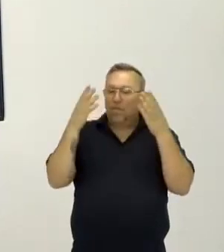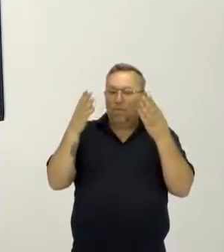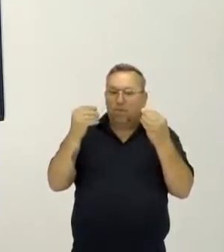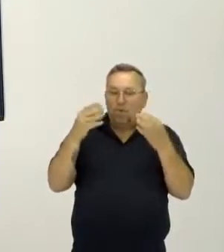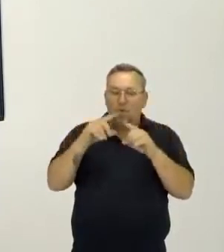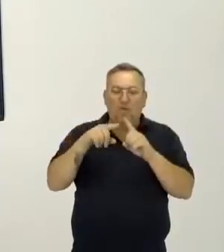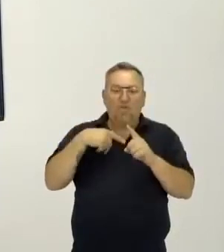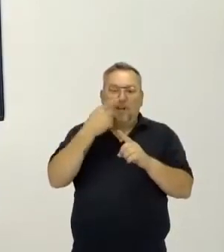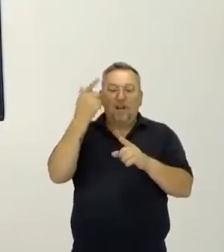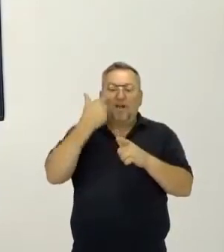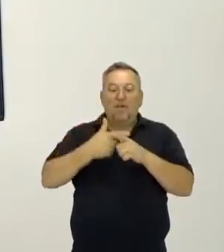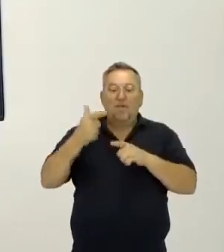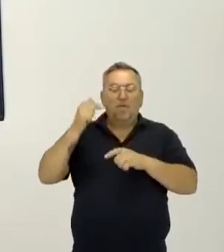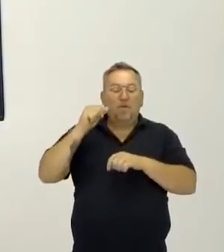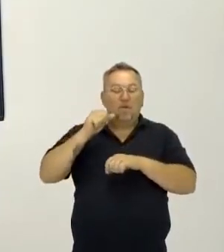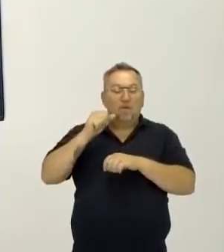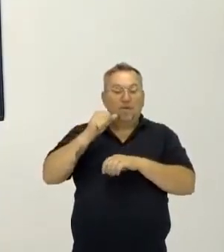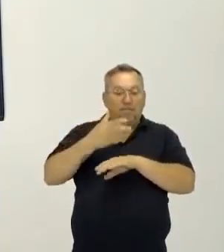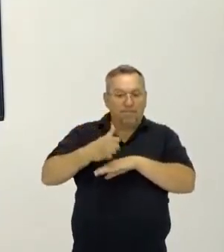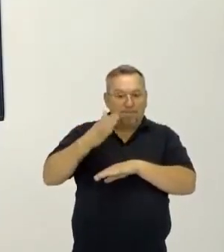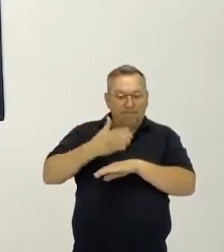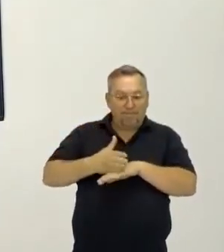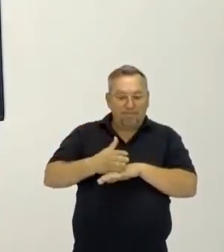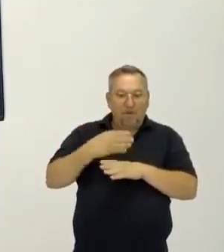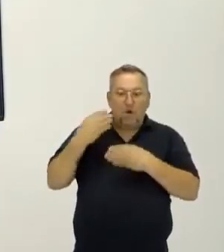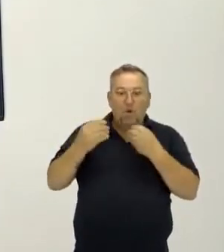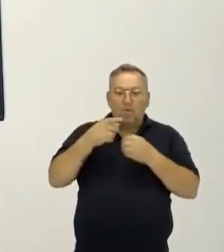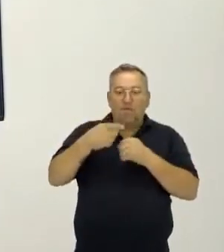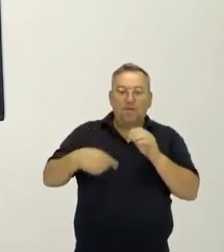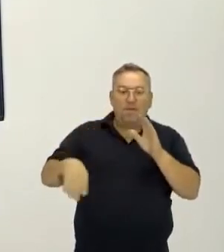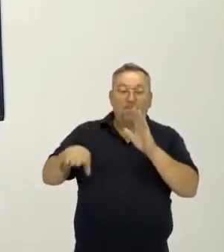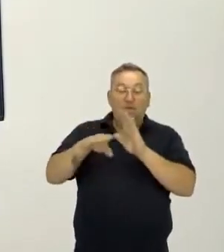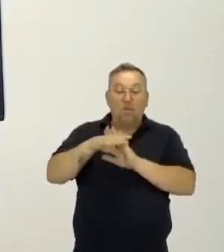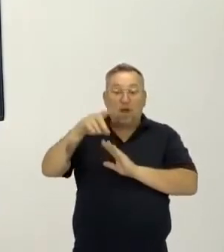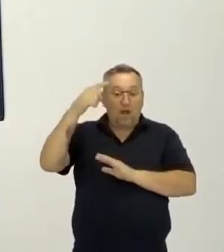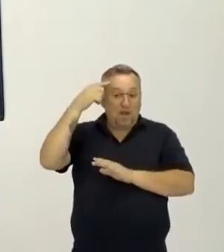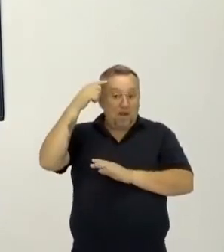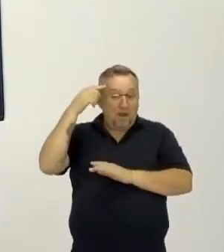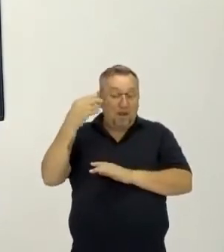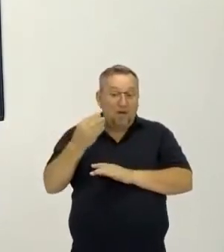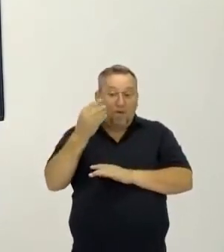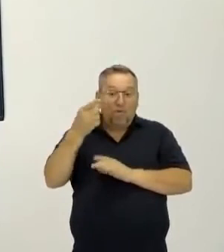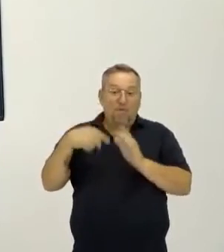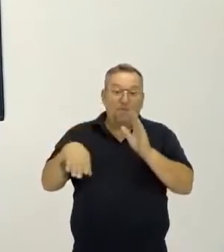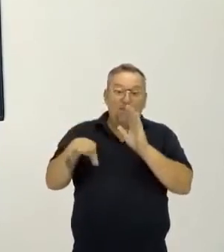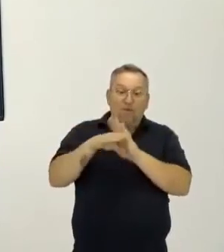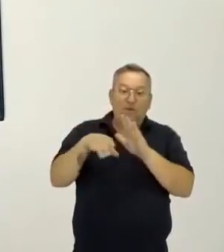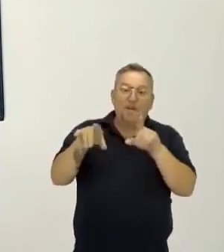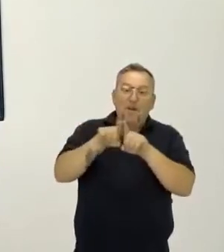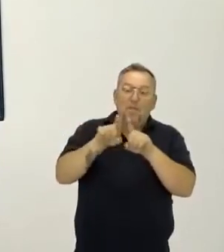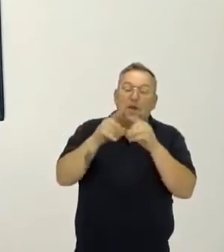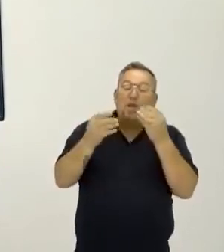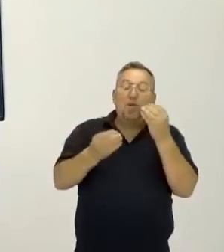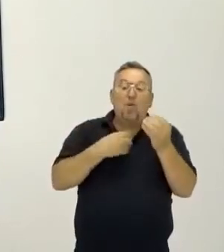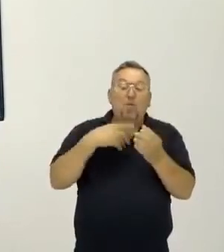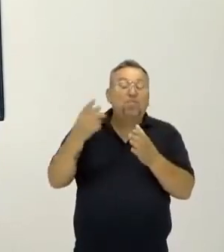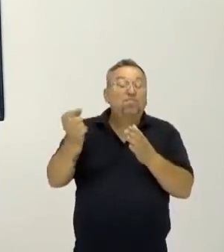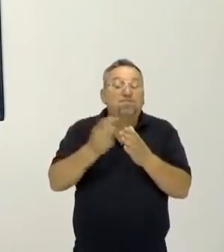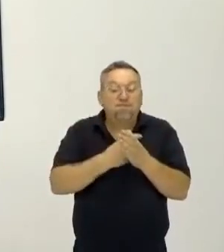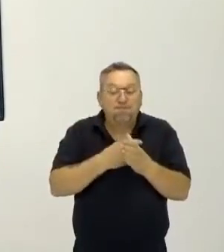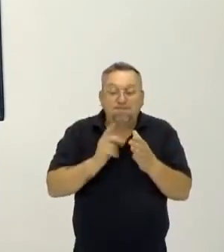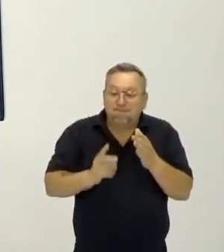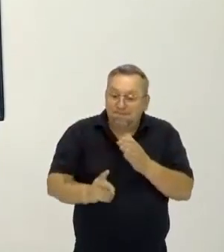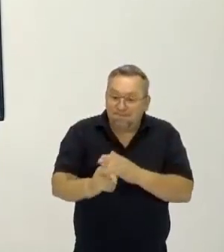falar sobre essa atividade é o seguinte: como que você chegou? A ideia de como que você chegou e, claro, como essa dívida vai se manter